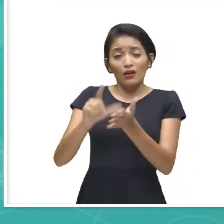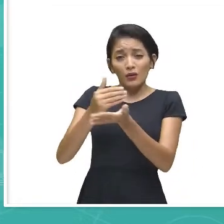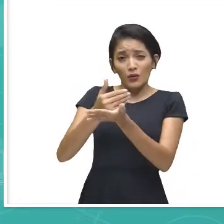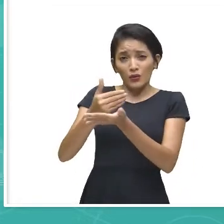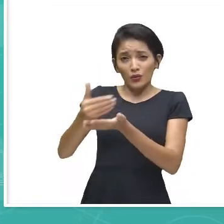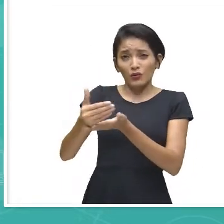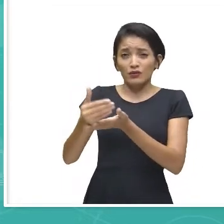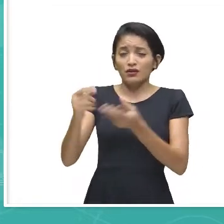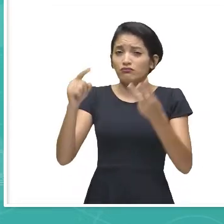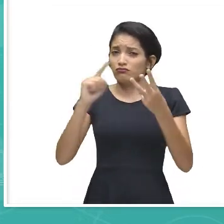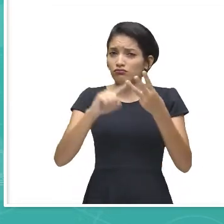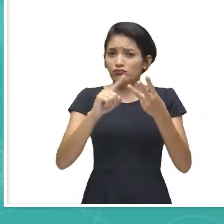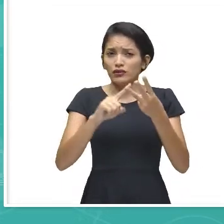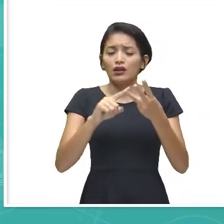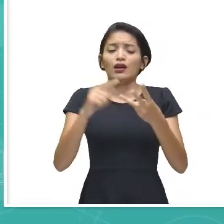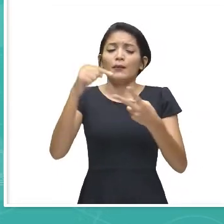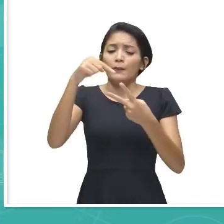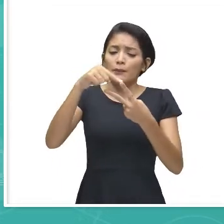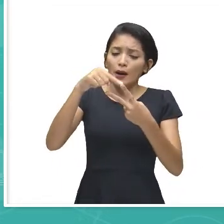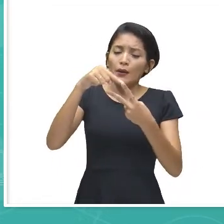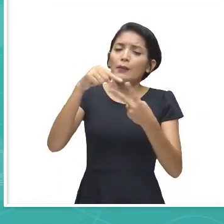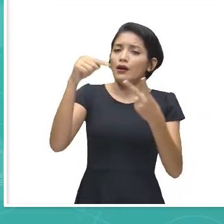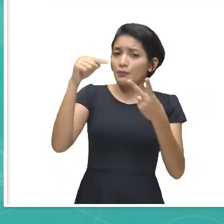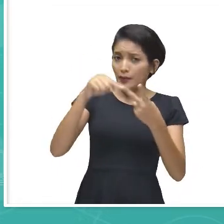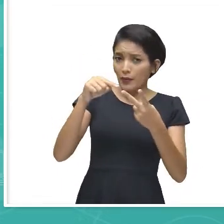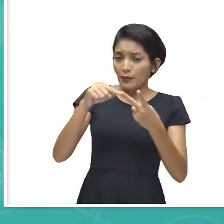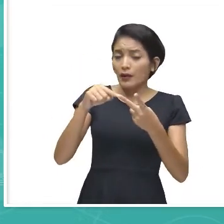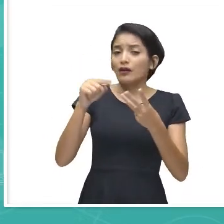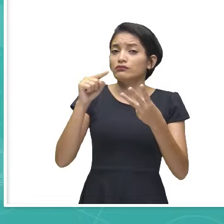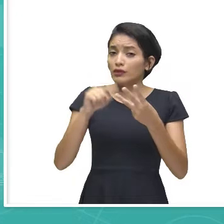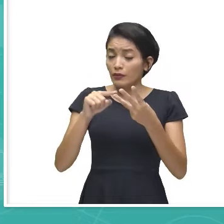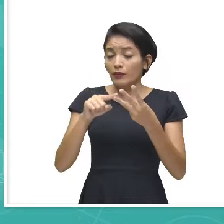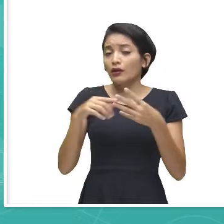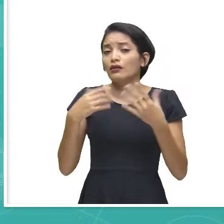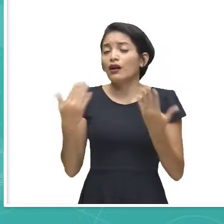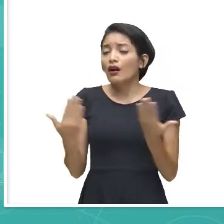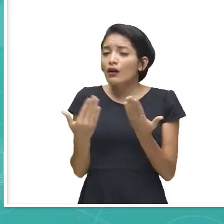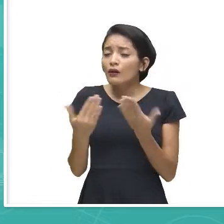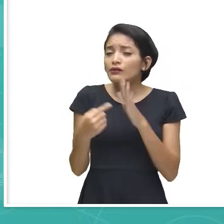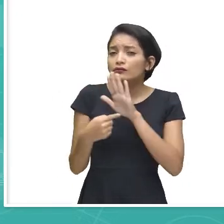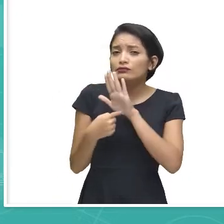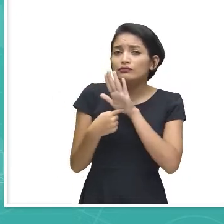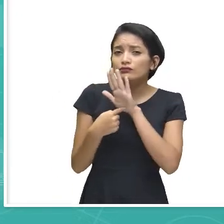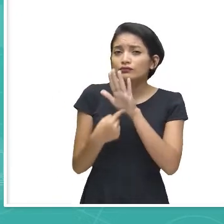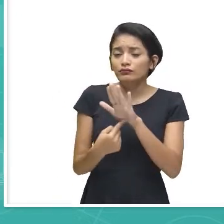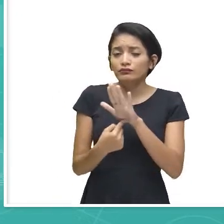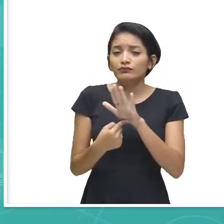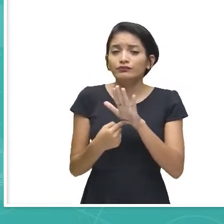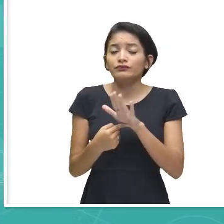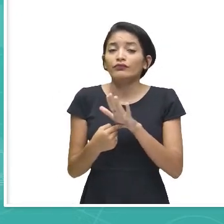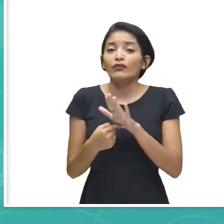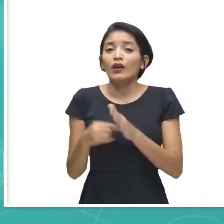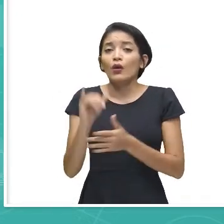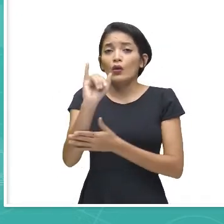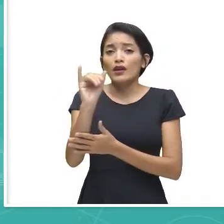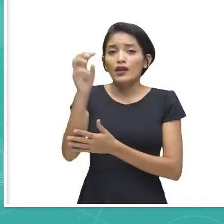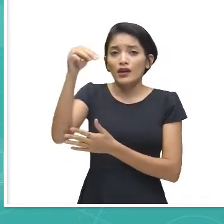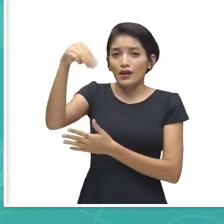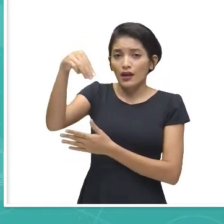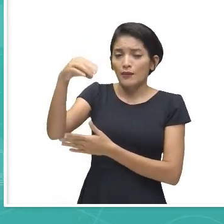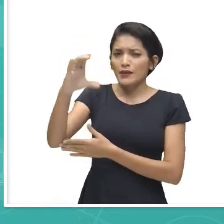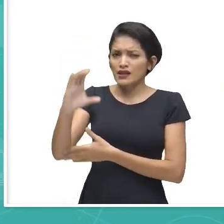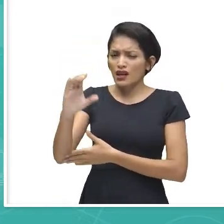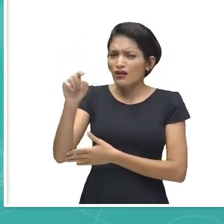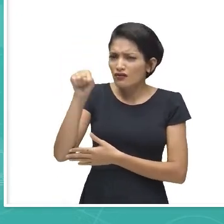o endomorfo, o mesomorfo e o ectomorfo, eu quero apresentar para vocês o índice de massa corporal.